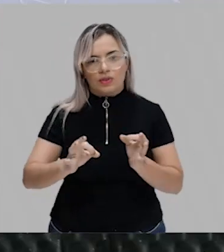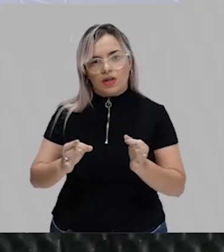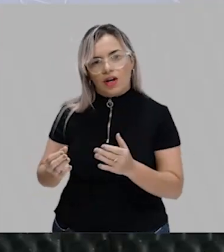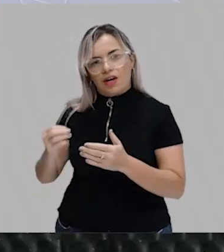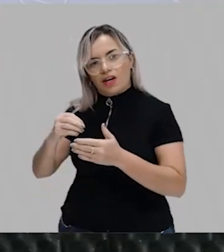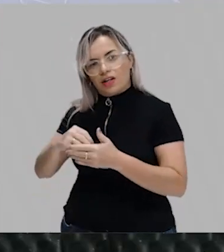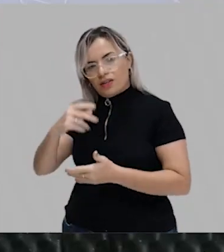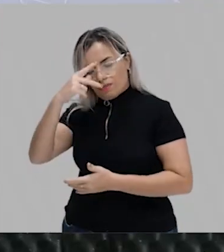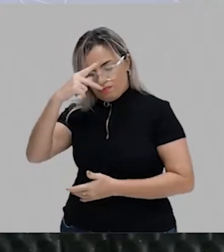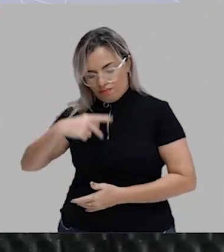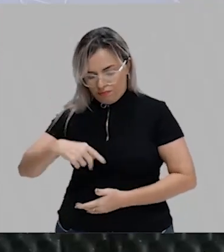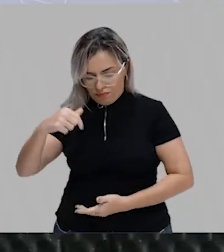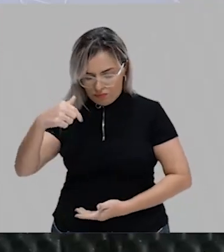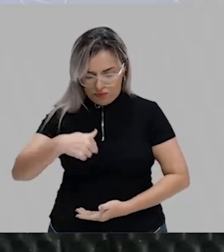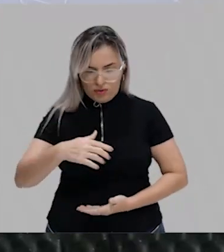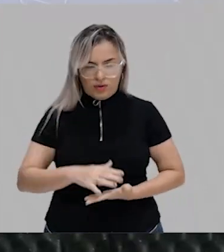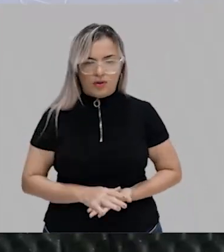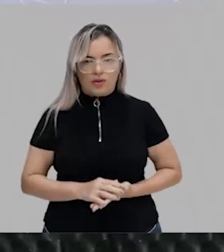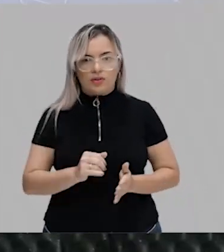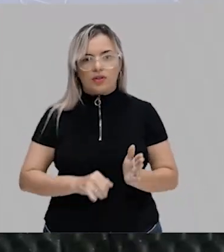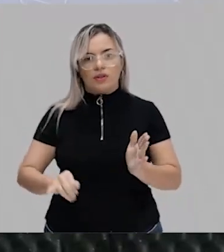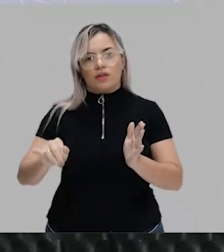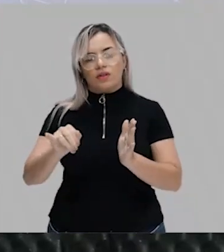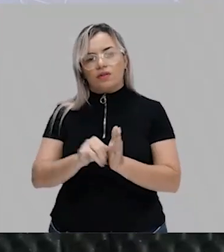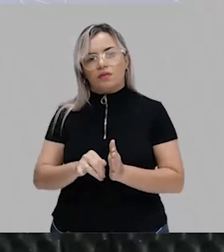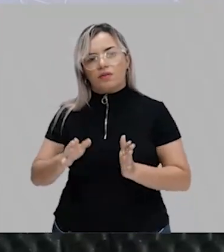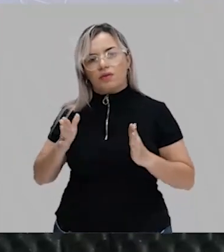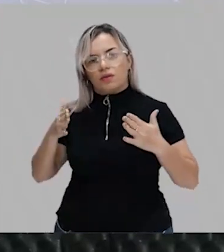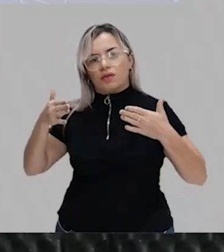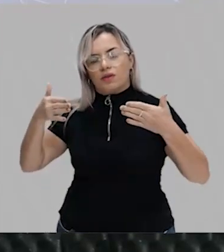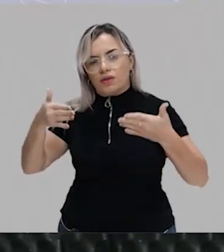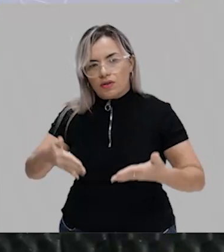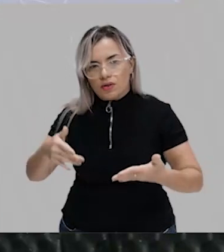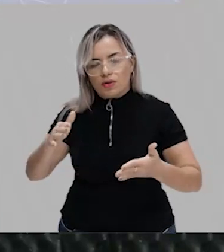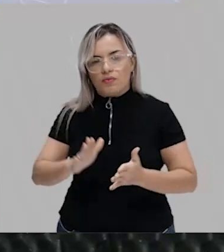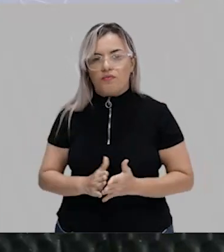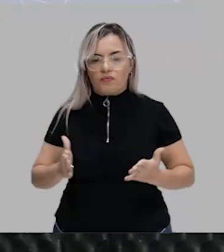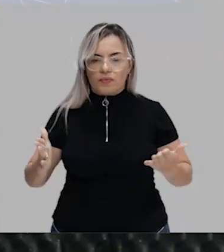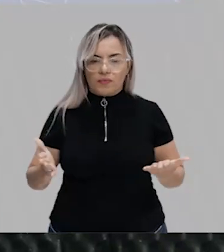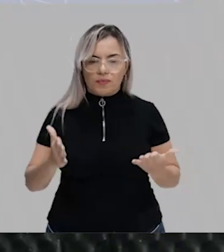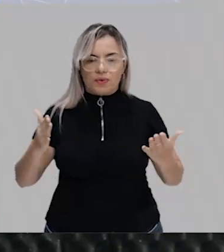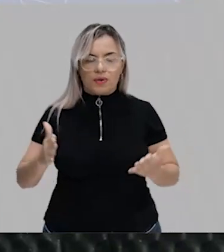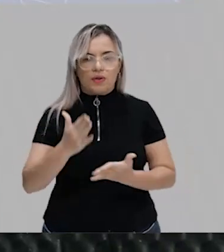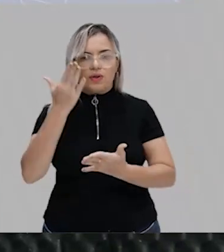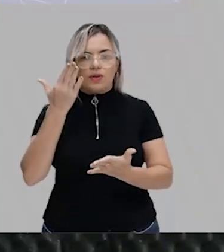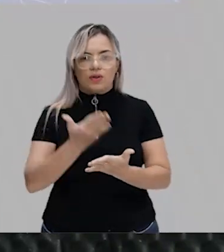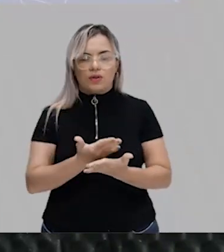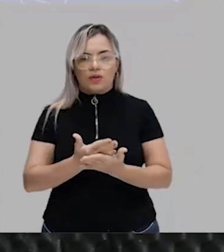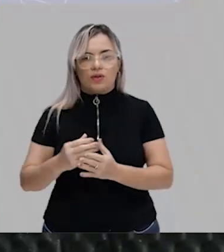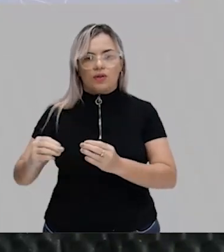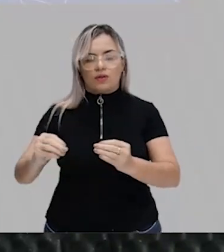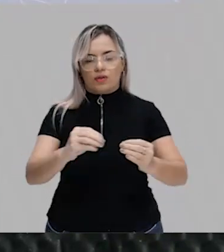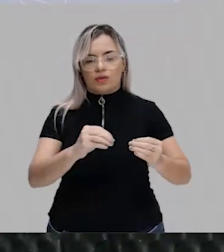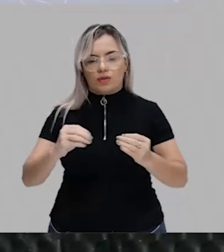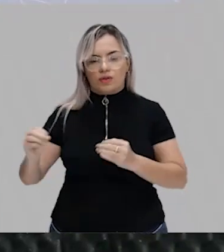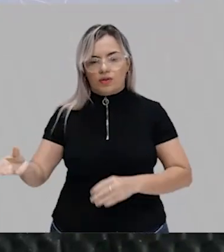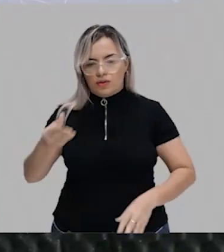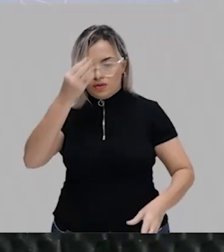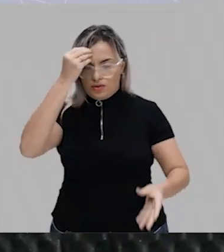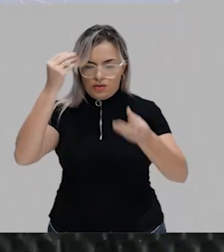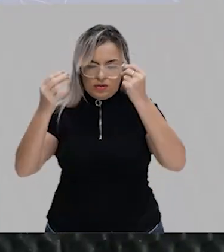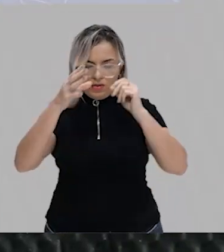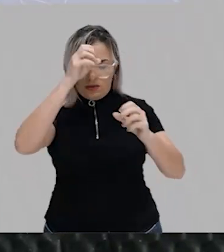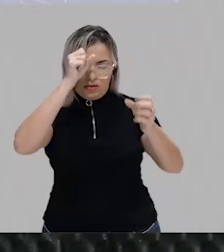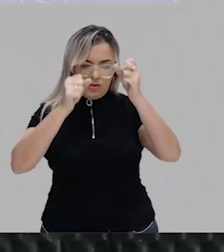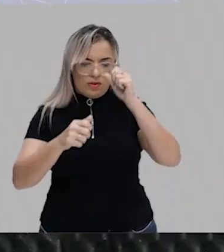no personagem, você se dedica mais, você estuda aquilo que você vai falar e você grava,